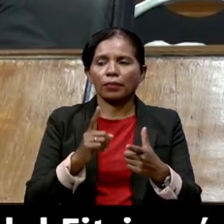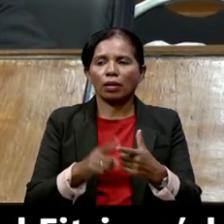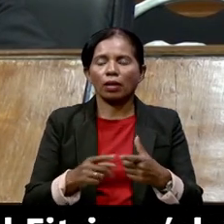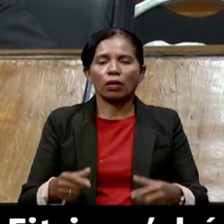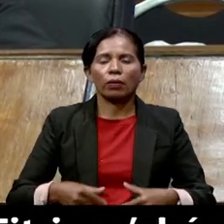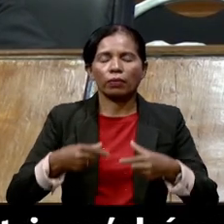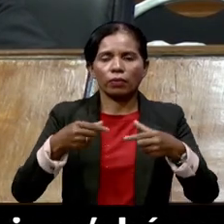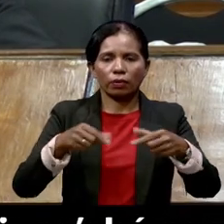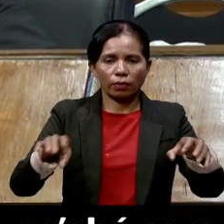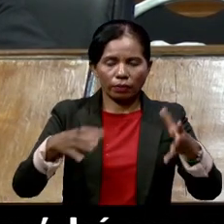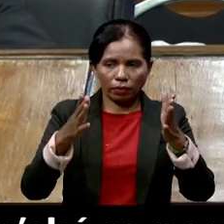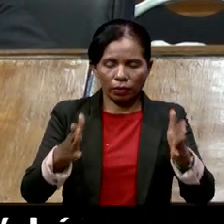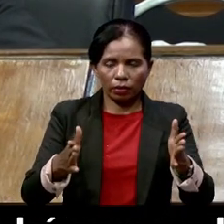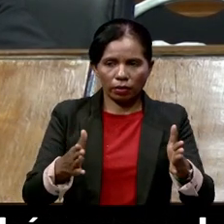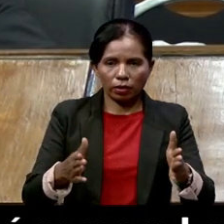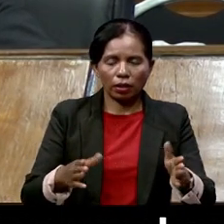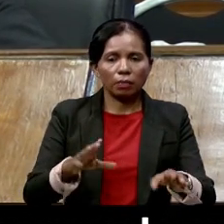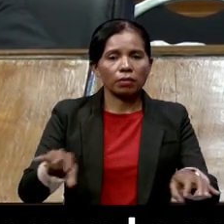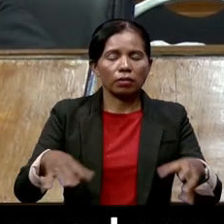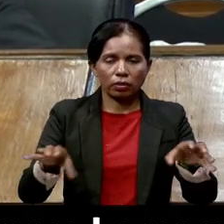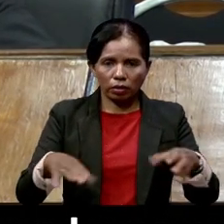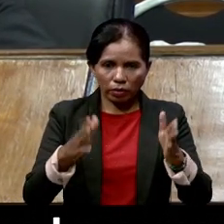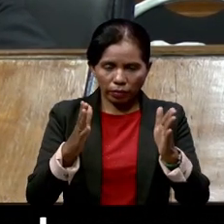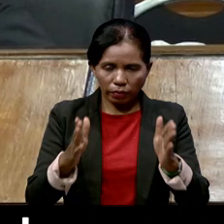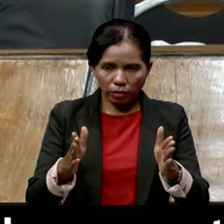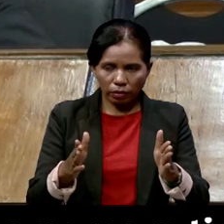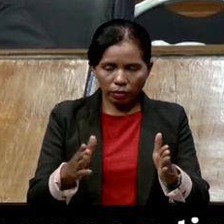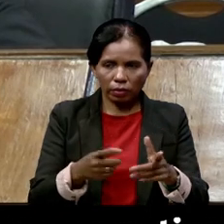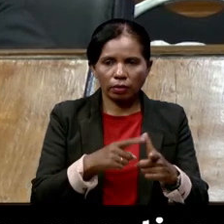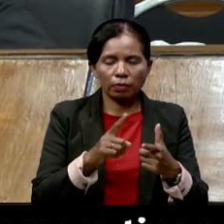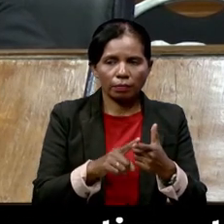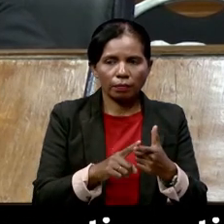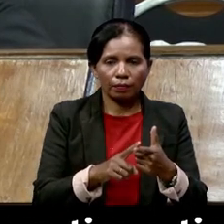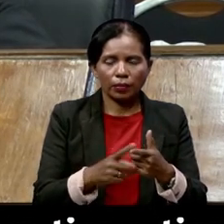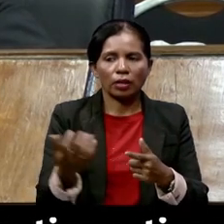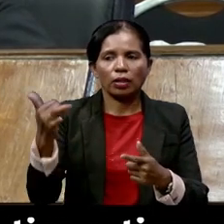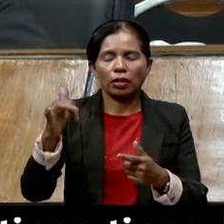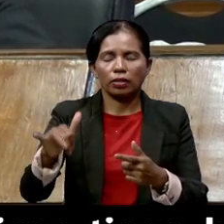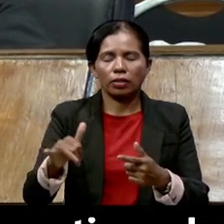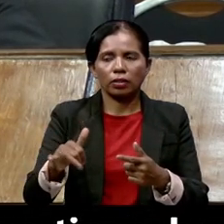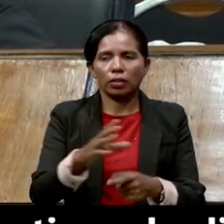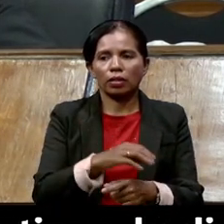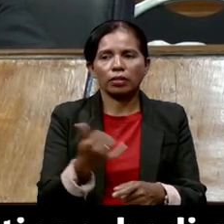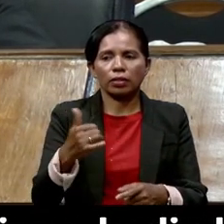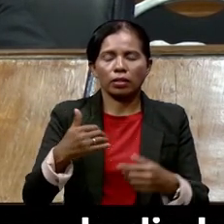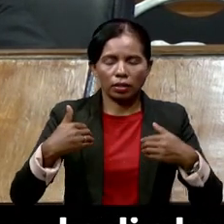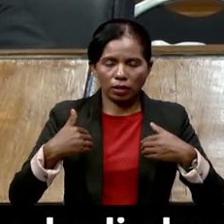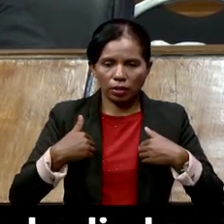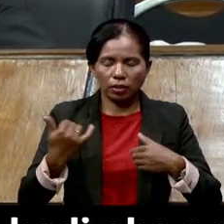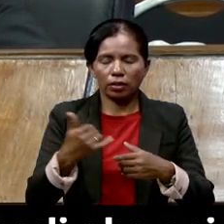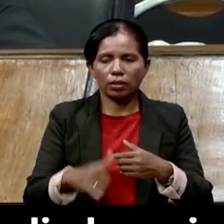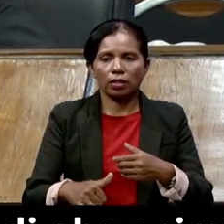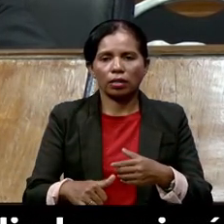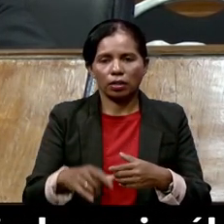ba funcionari sira, empregado sira, seguro, katak sira reforma, iha sirnia reforma,